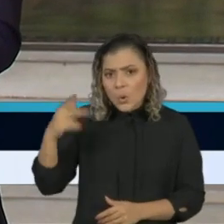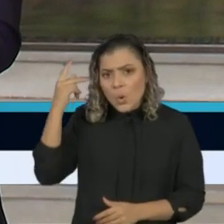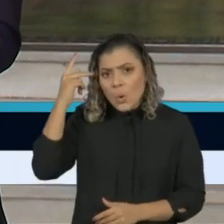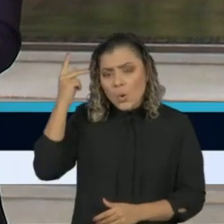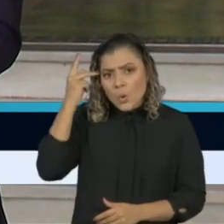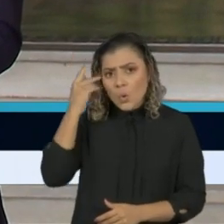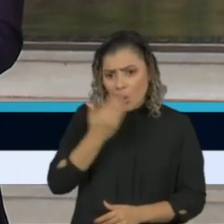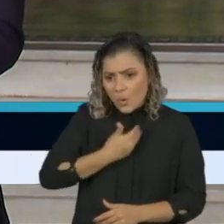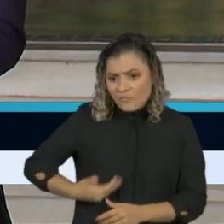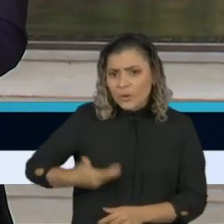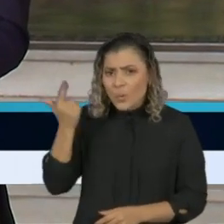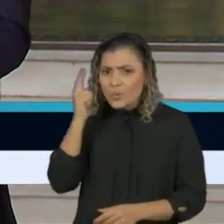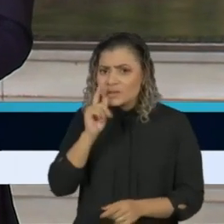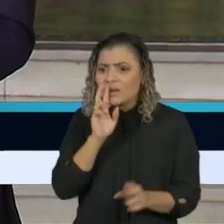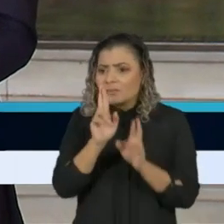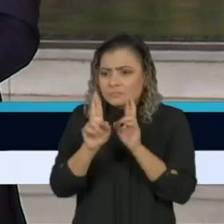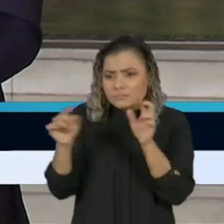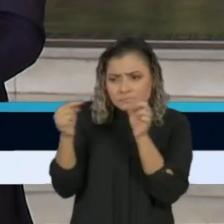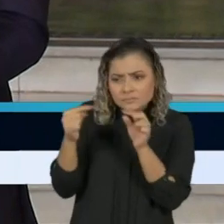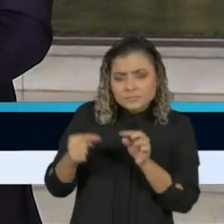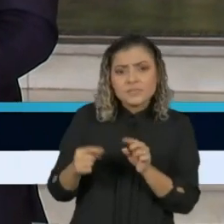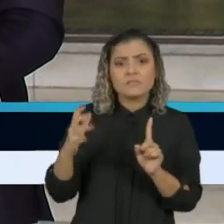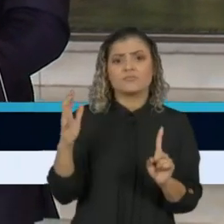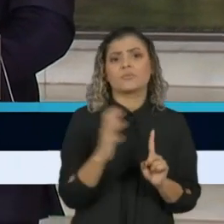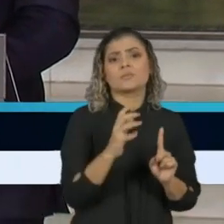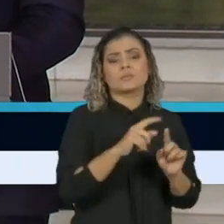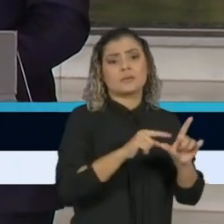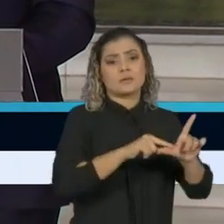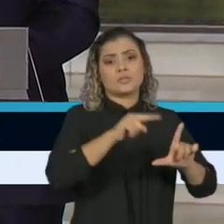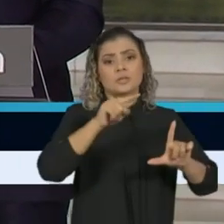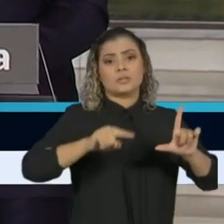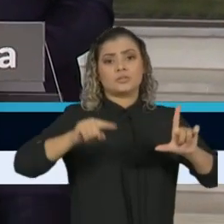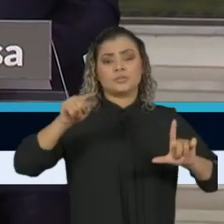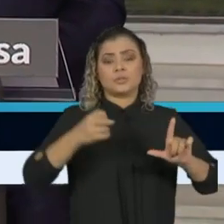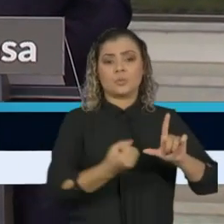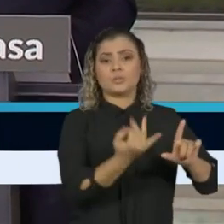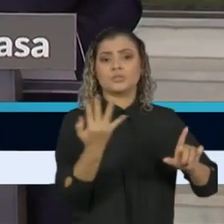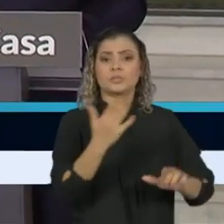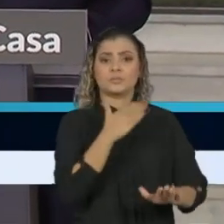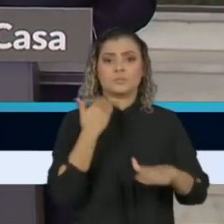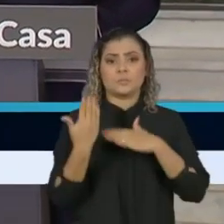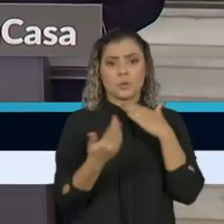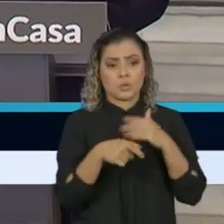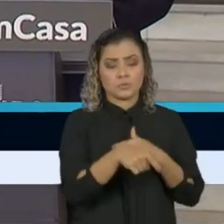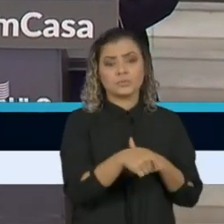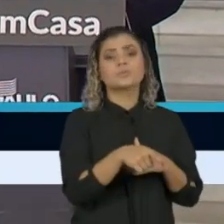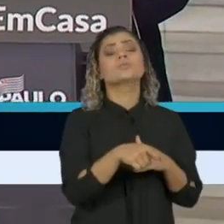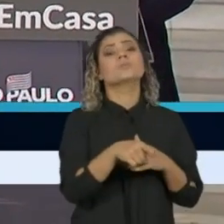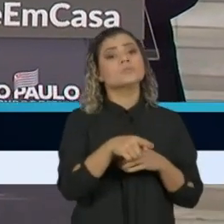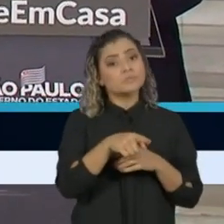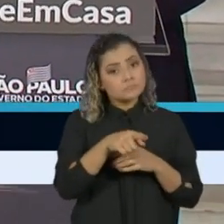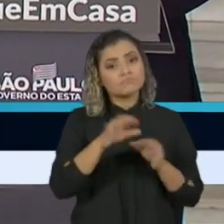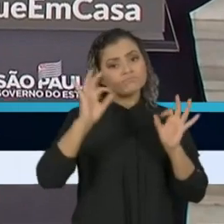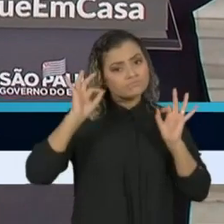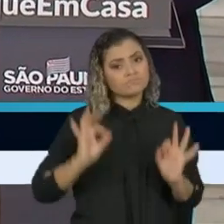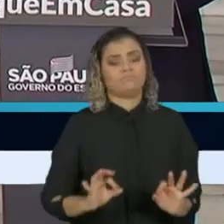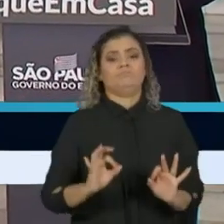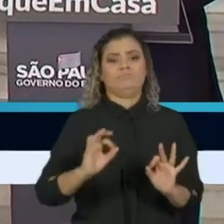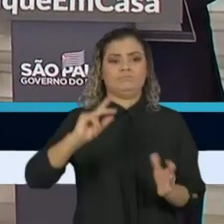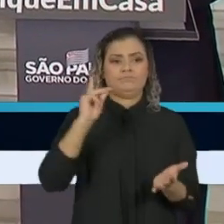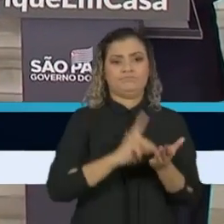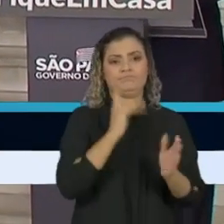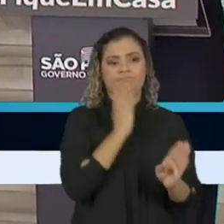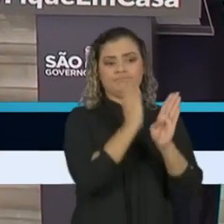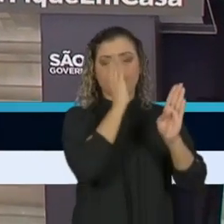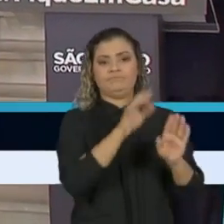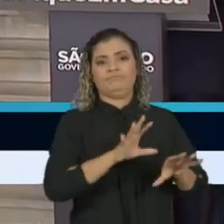estimar qual seria o impacto na estatística do número de mortos que entrariam, de fato, com a confirmação